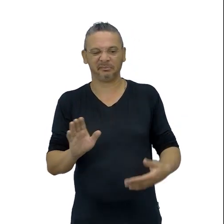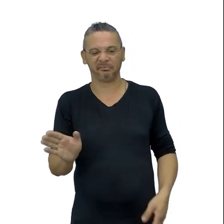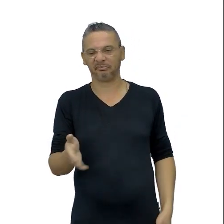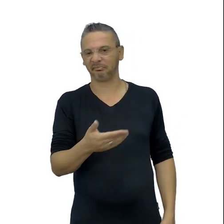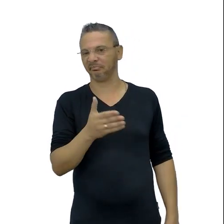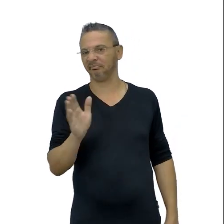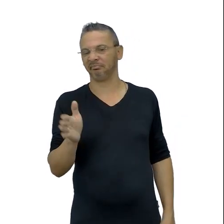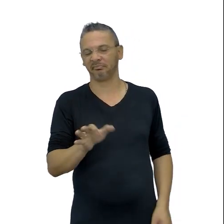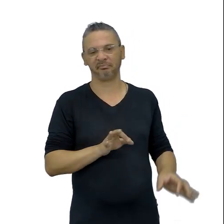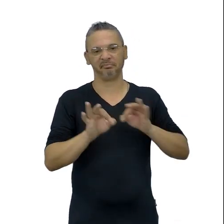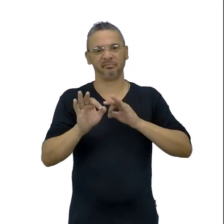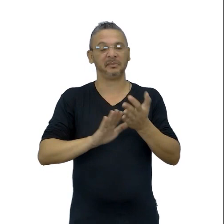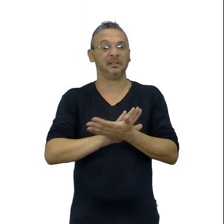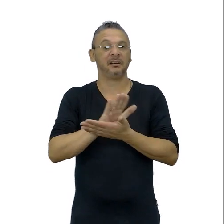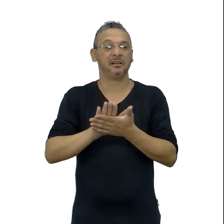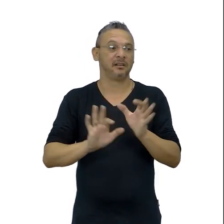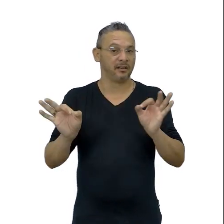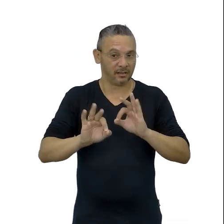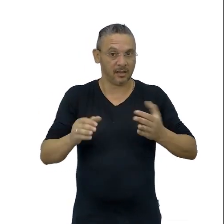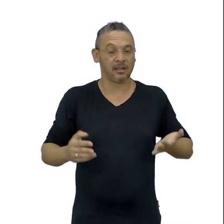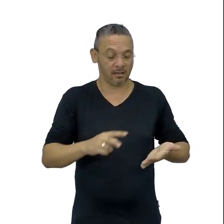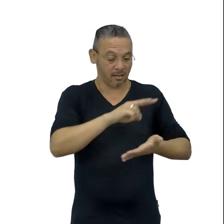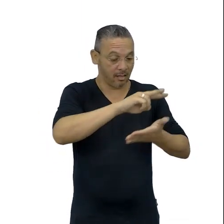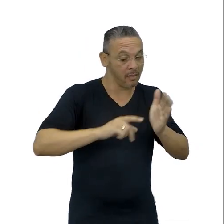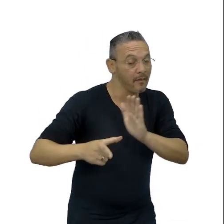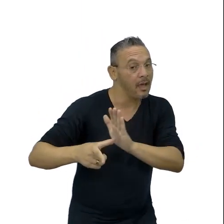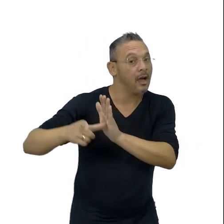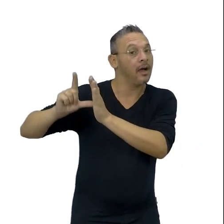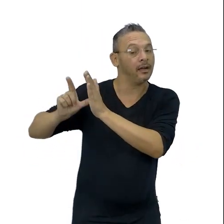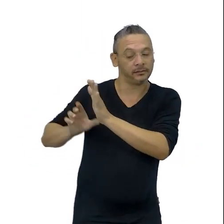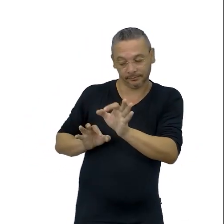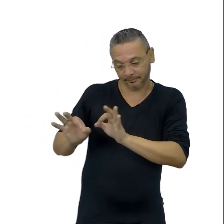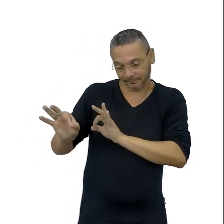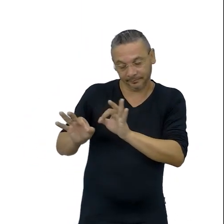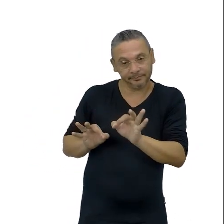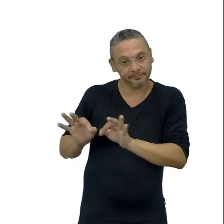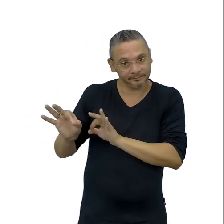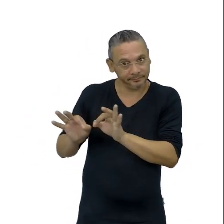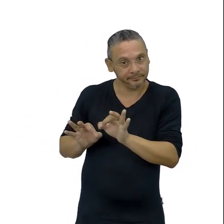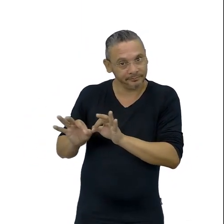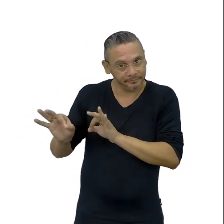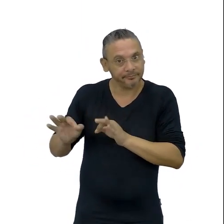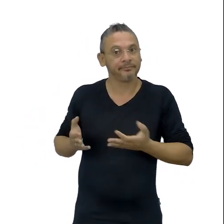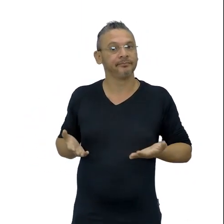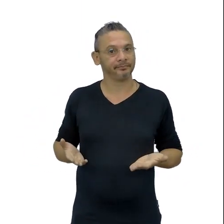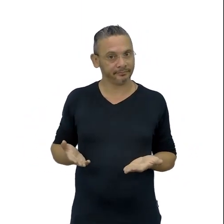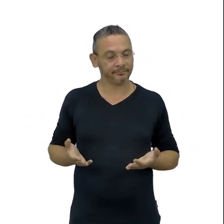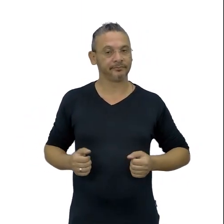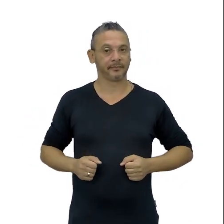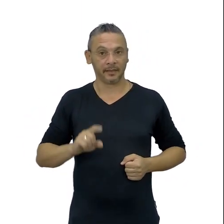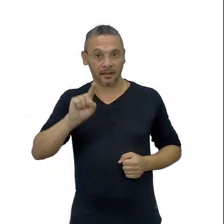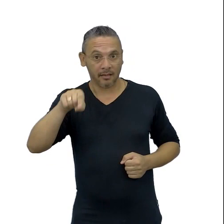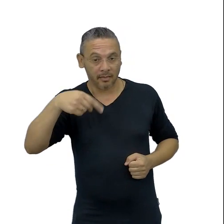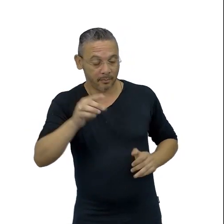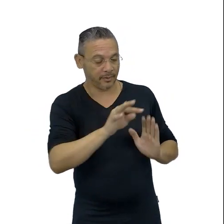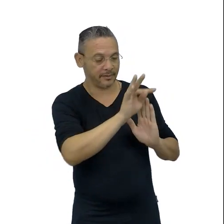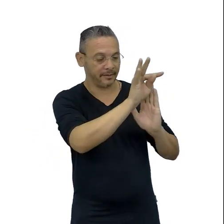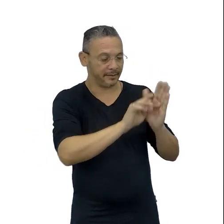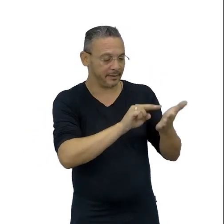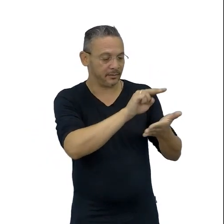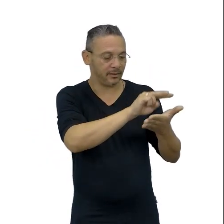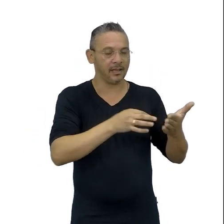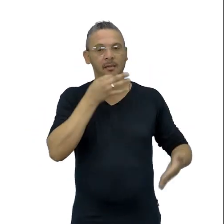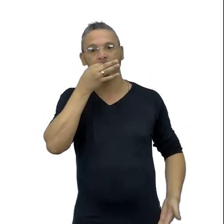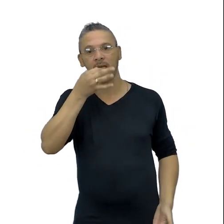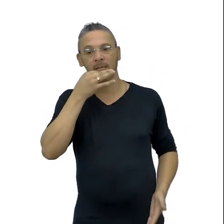planejar, a leitura, ela tem que ser planejada, eu tenho que fazer a leitura prévia antes de ler o texto, por exemplo, em voz